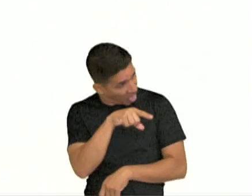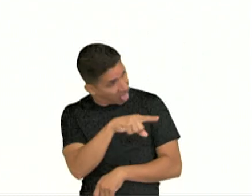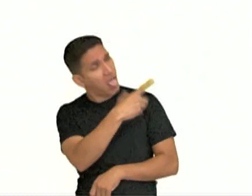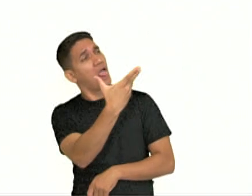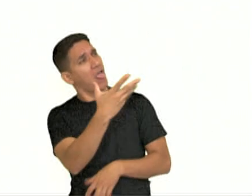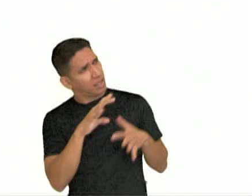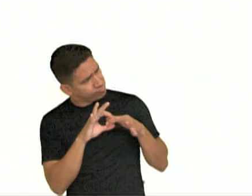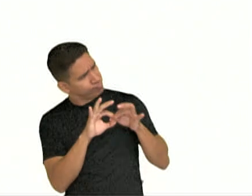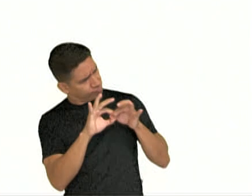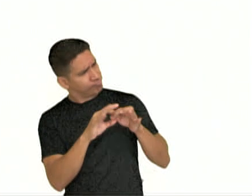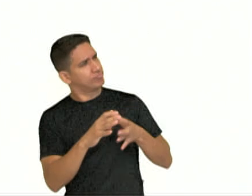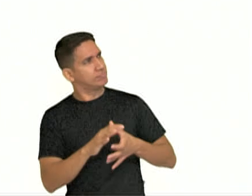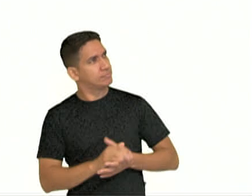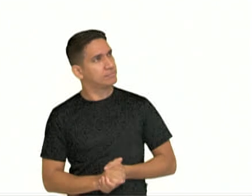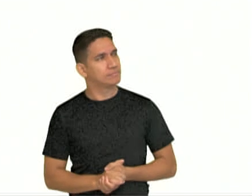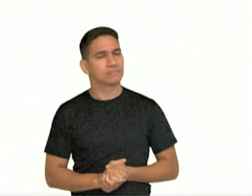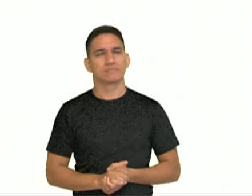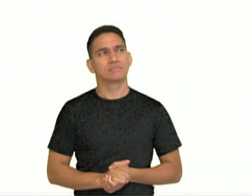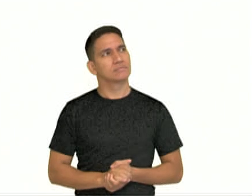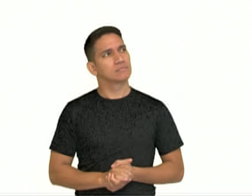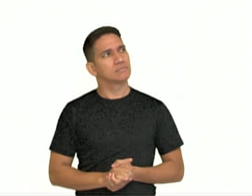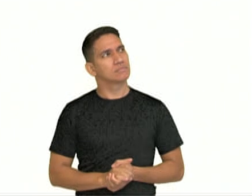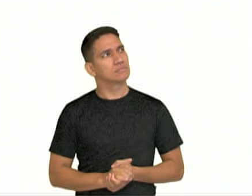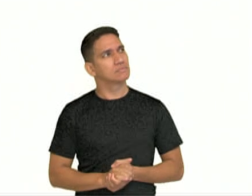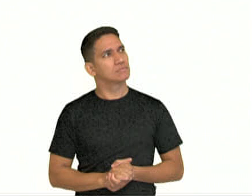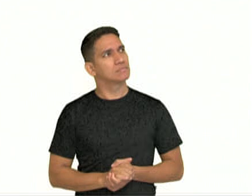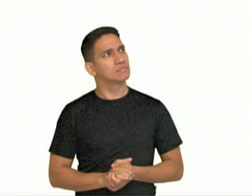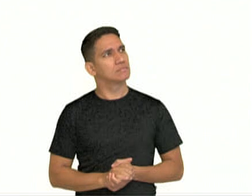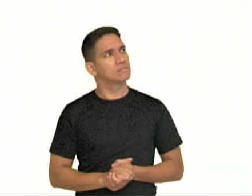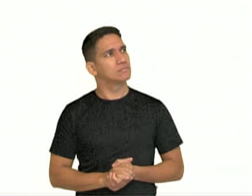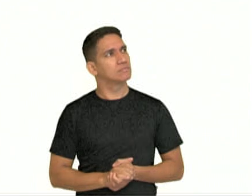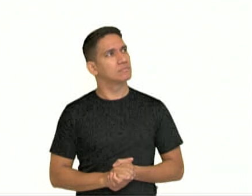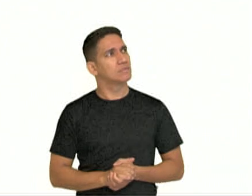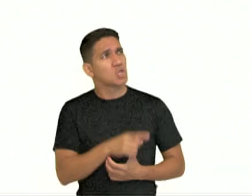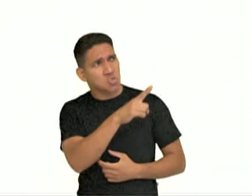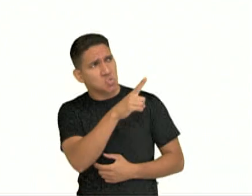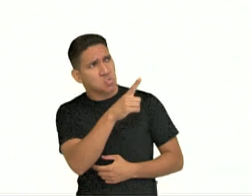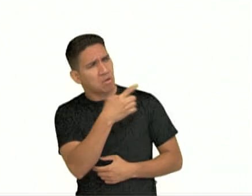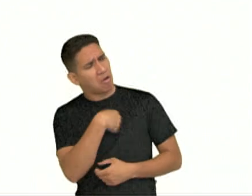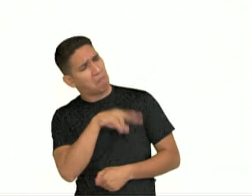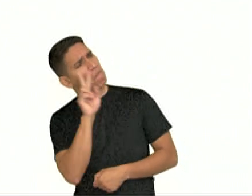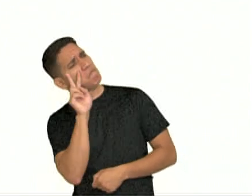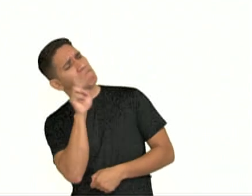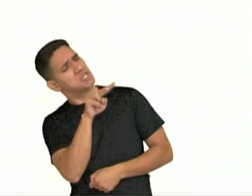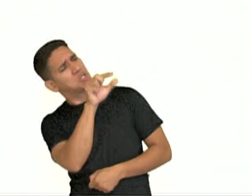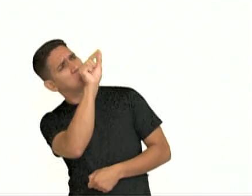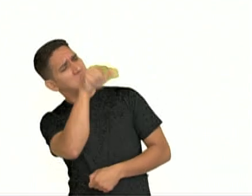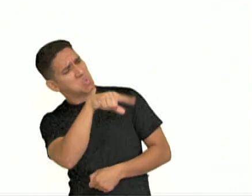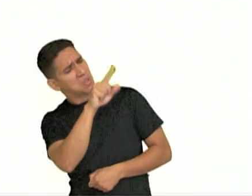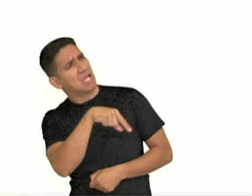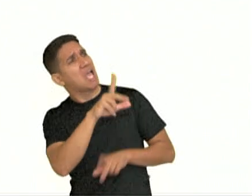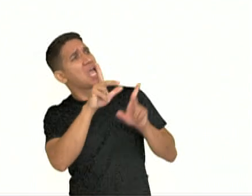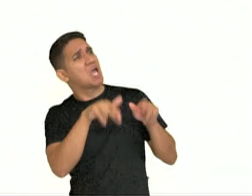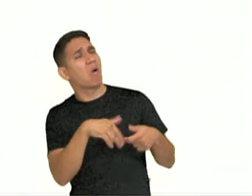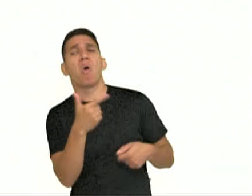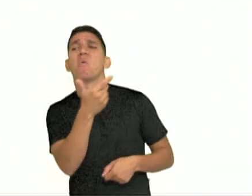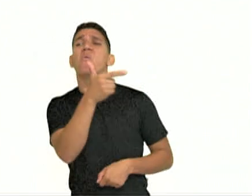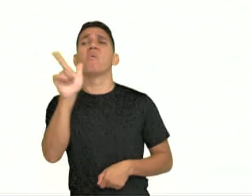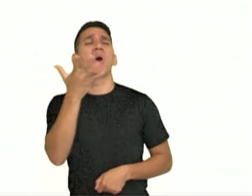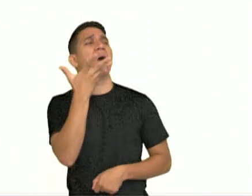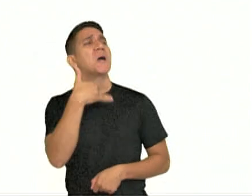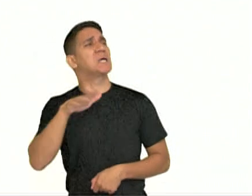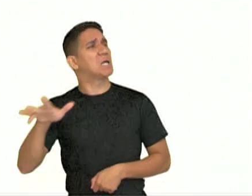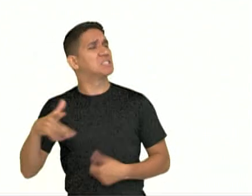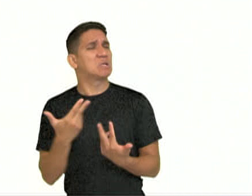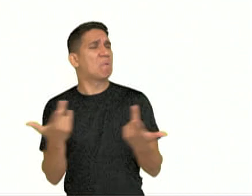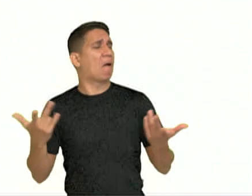a raposa. Tu não és ainda para mim senão um garoto inteiramente igual a 100 mil outros garotos.